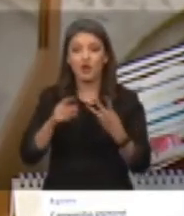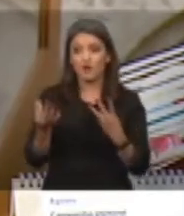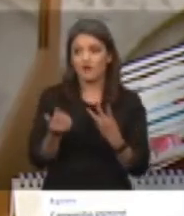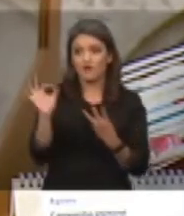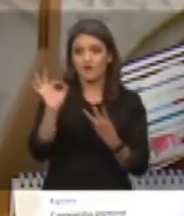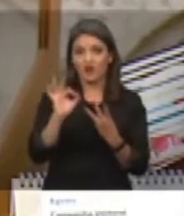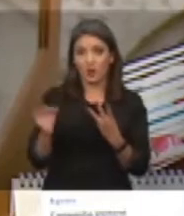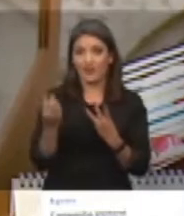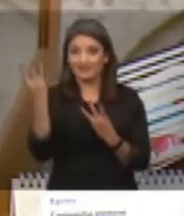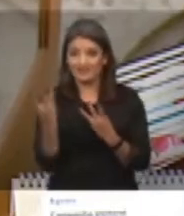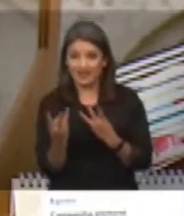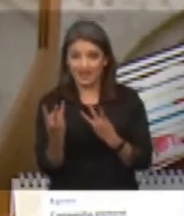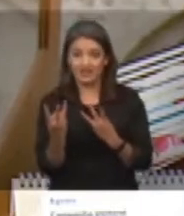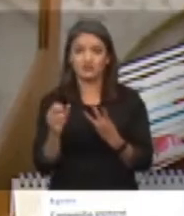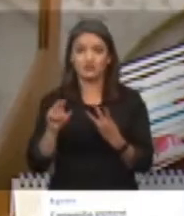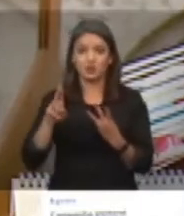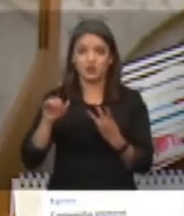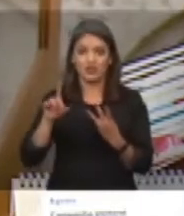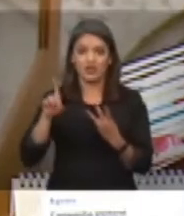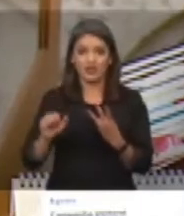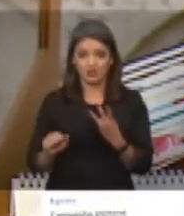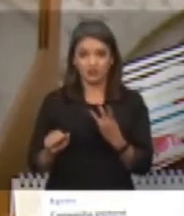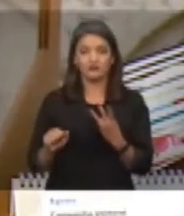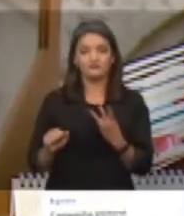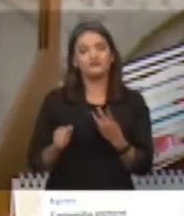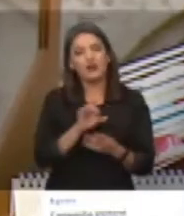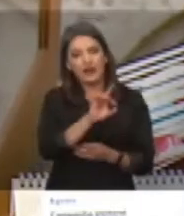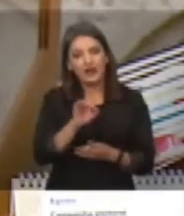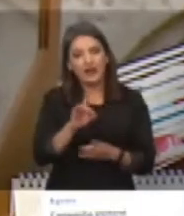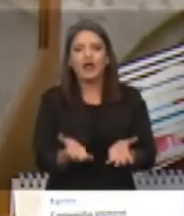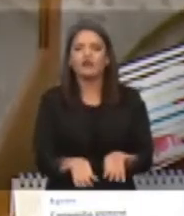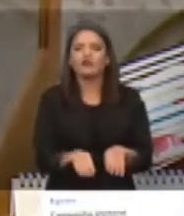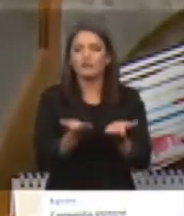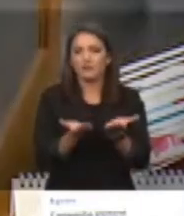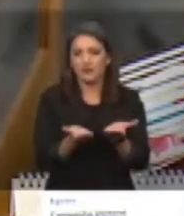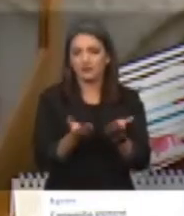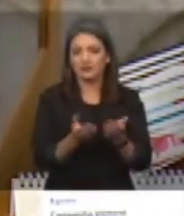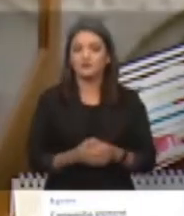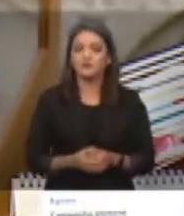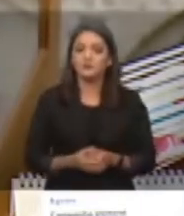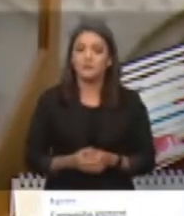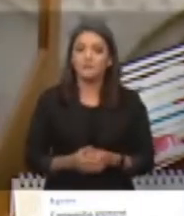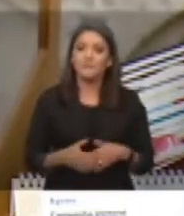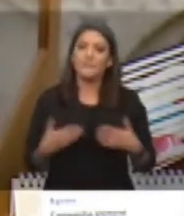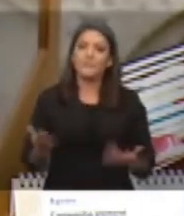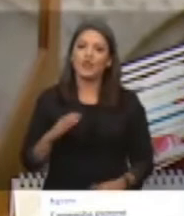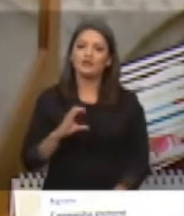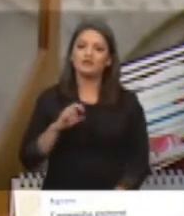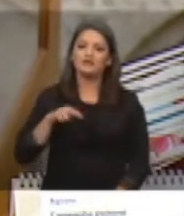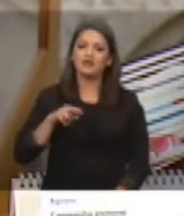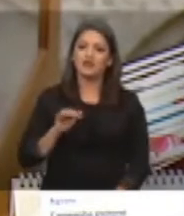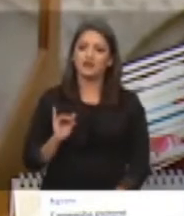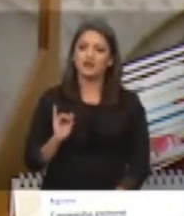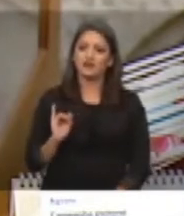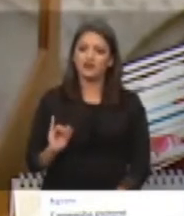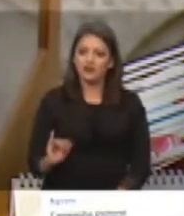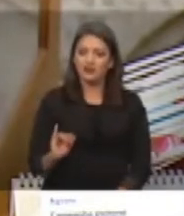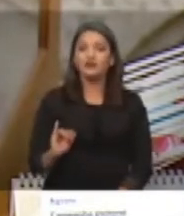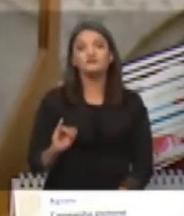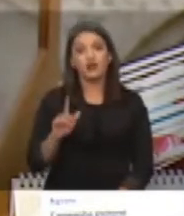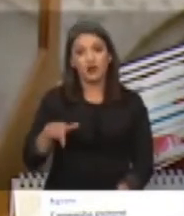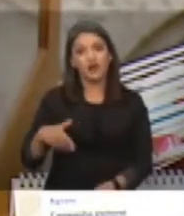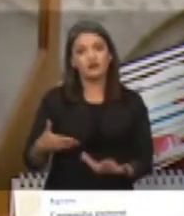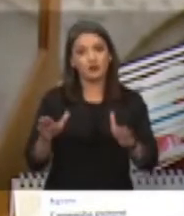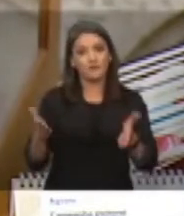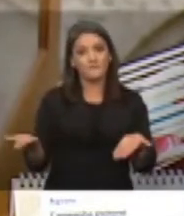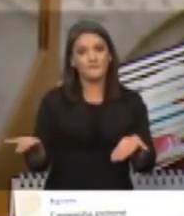a 3 unidades fiscais por tonelada de minério extraído. A Confederação Nacional da Indústria, autora das